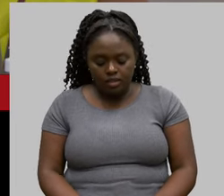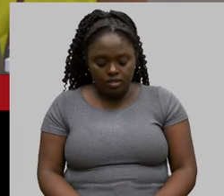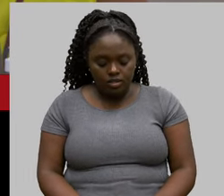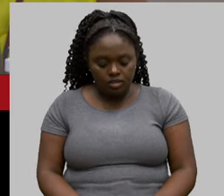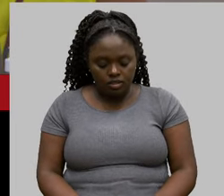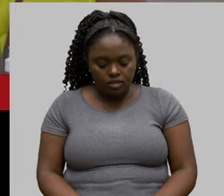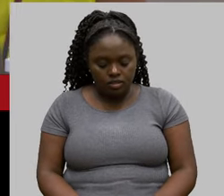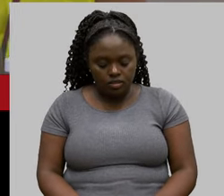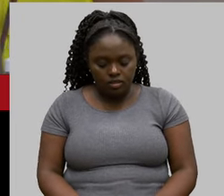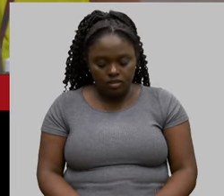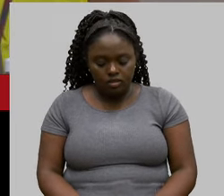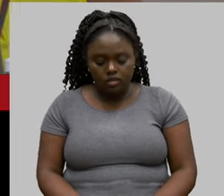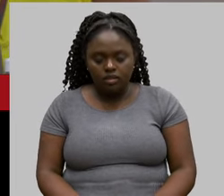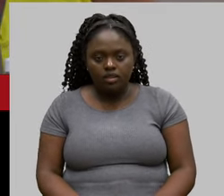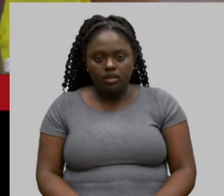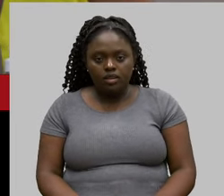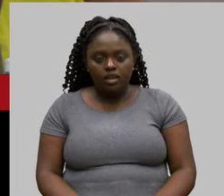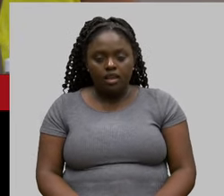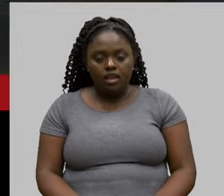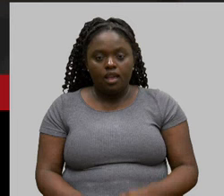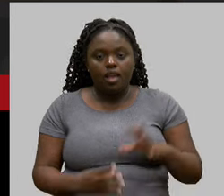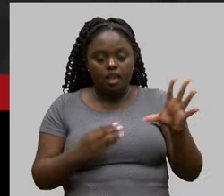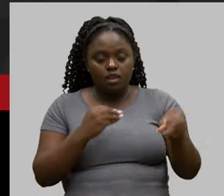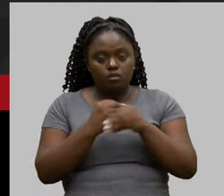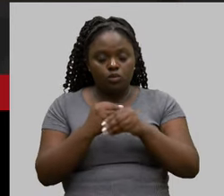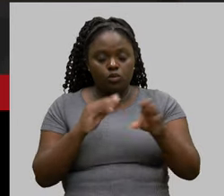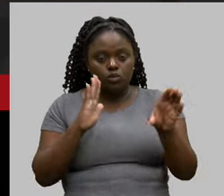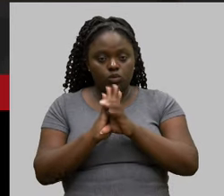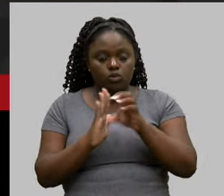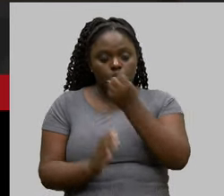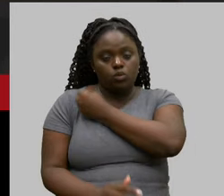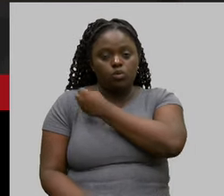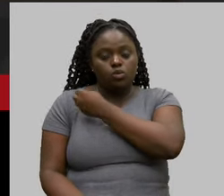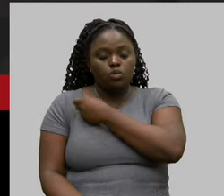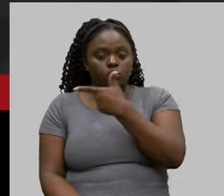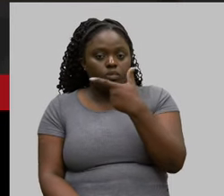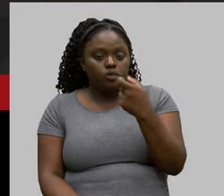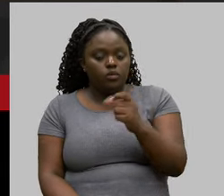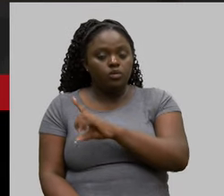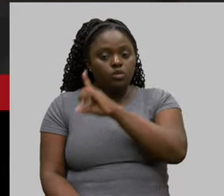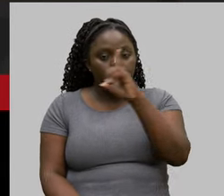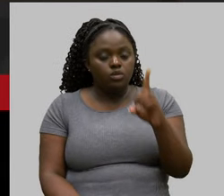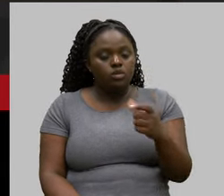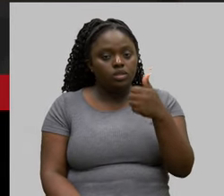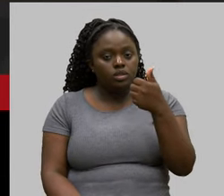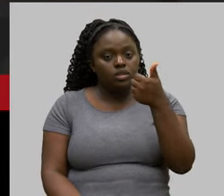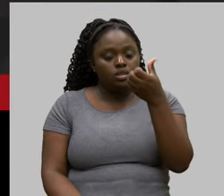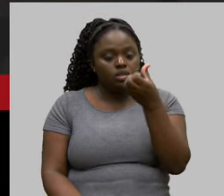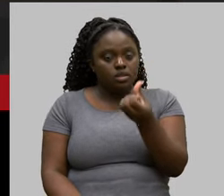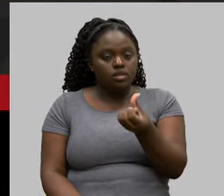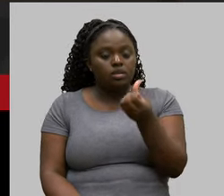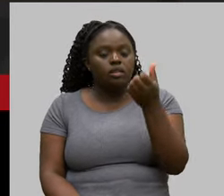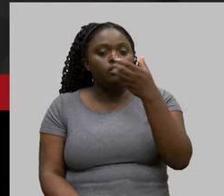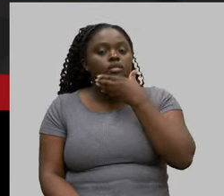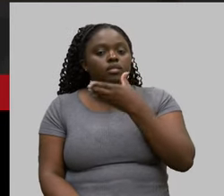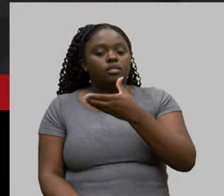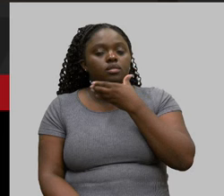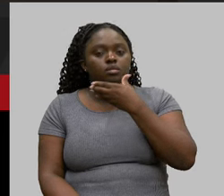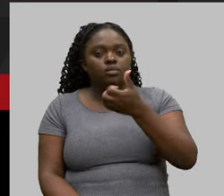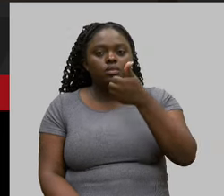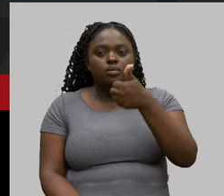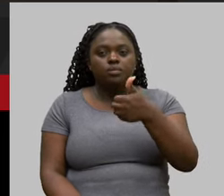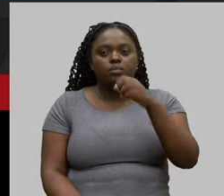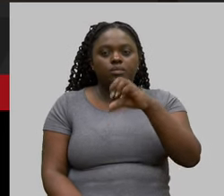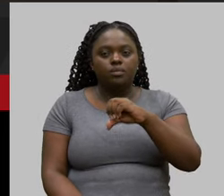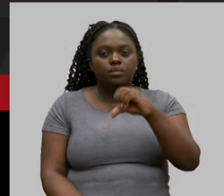penalidades a emenda constitucional número 20 de 16/12 de98 Ela traz um novo visual sobre a